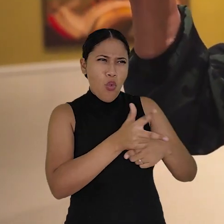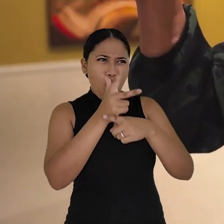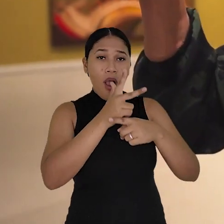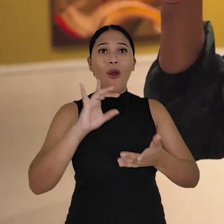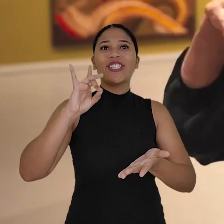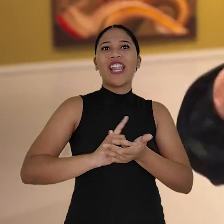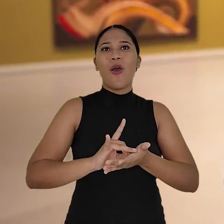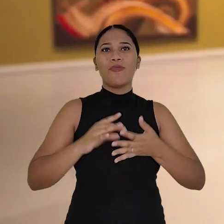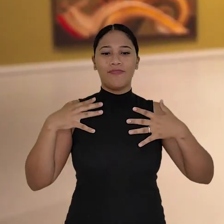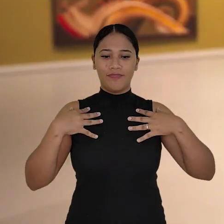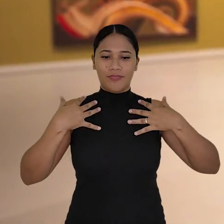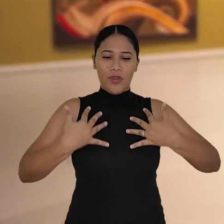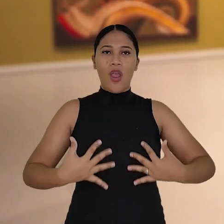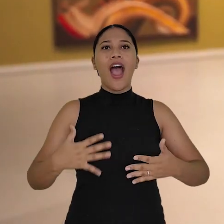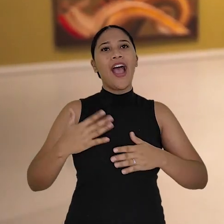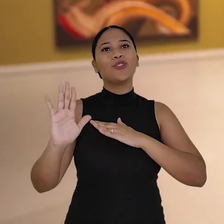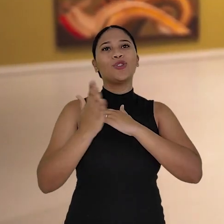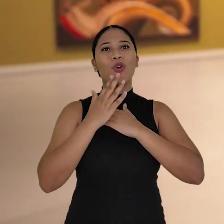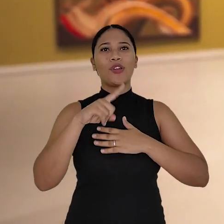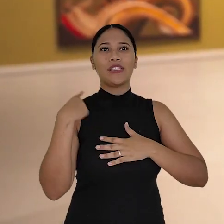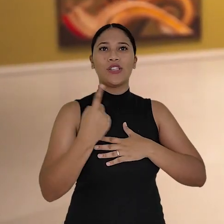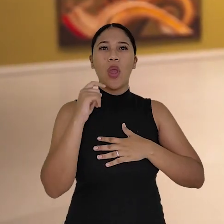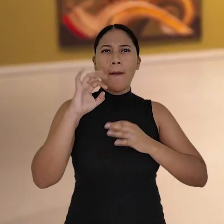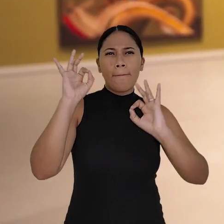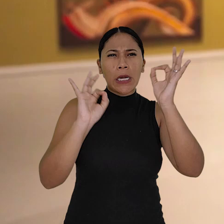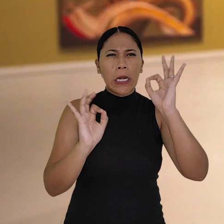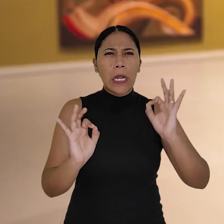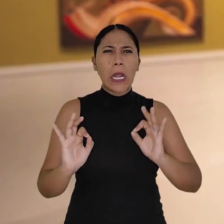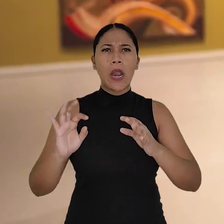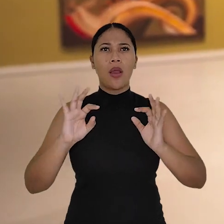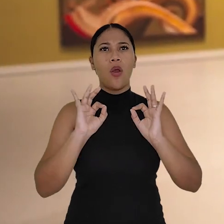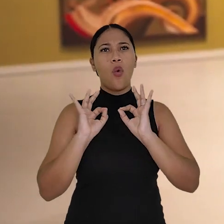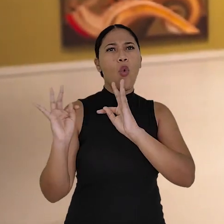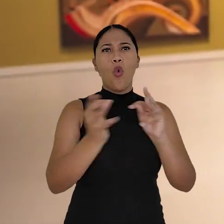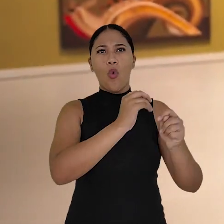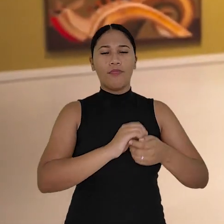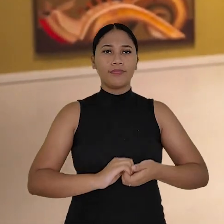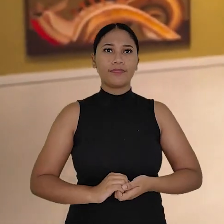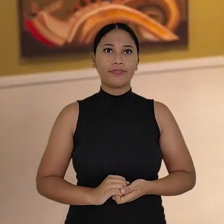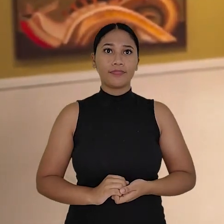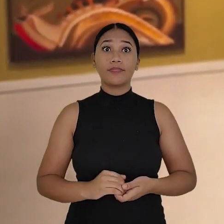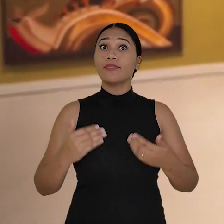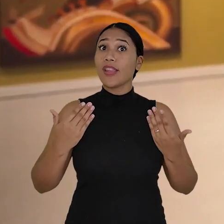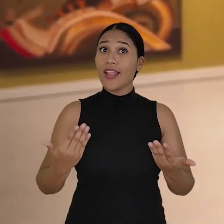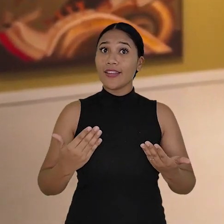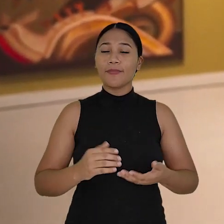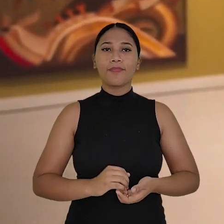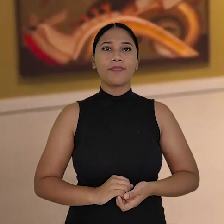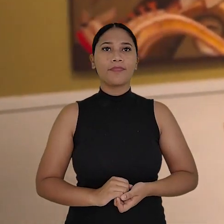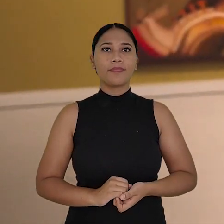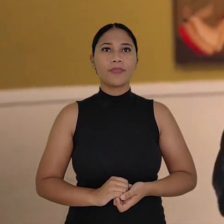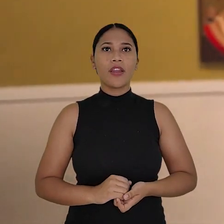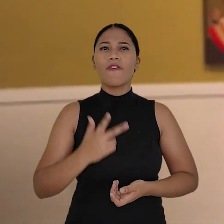da Nossa Senhora. E aí isso ajudou muito a gente a bolar todos os figurinos, né? Aí,